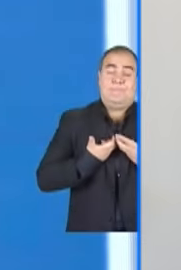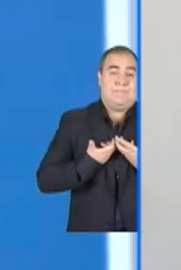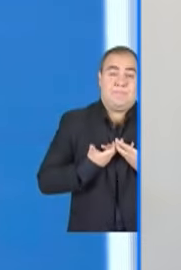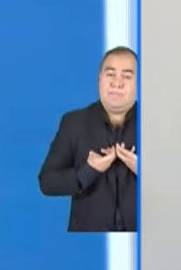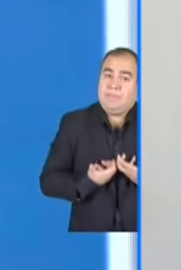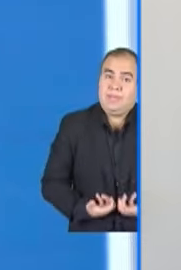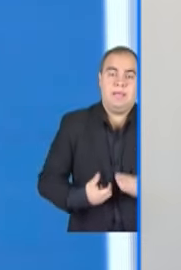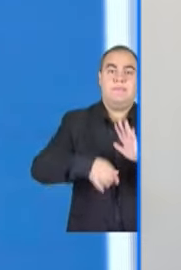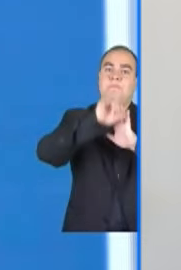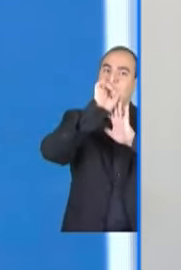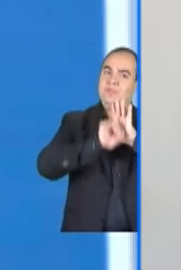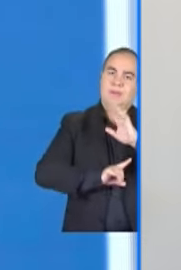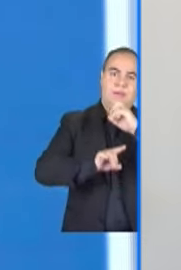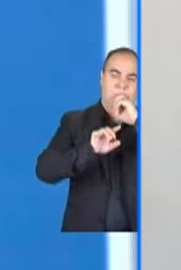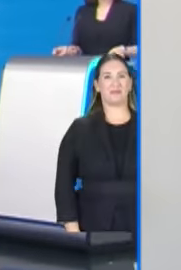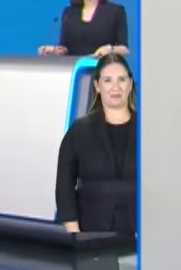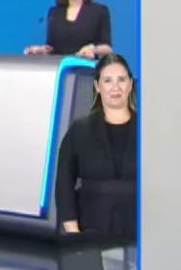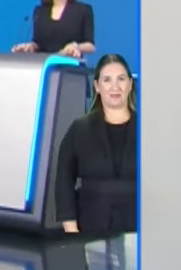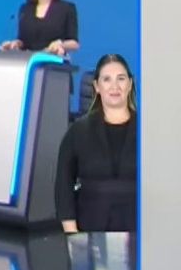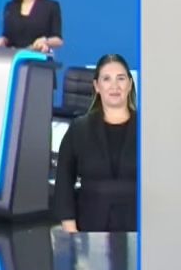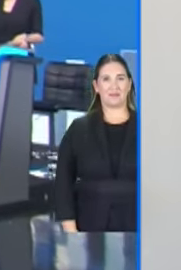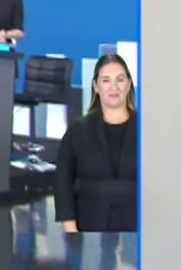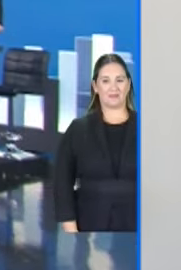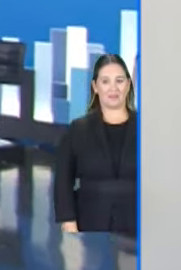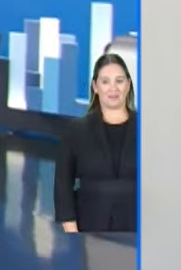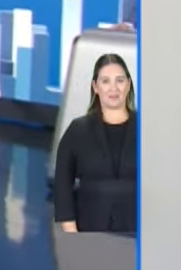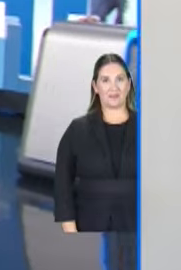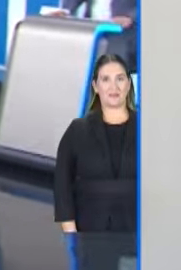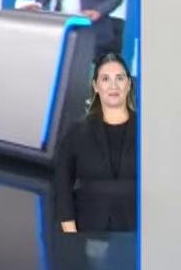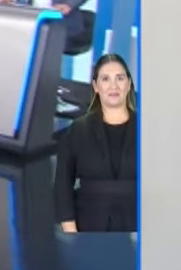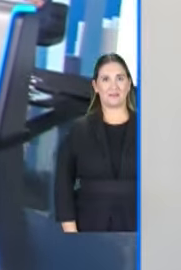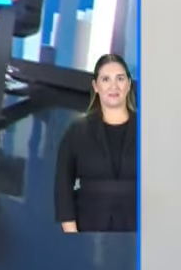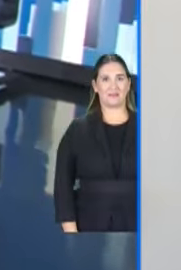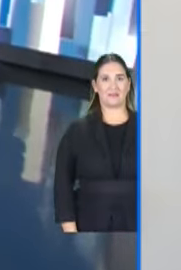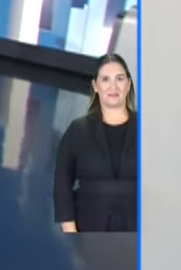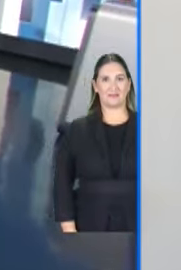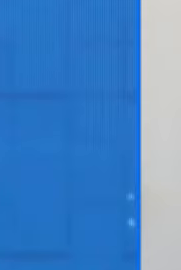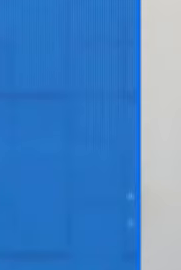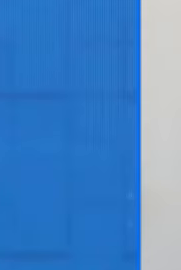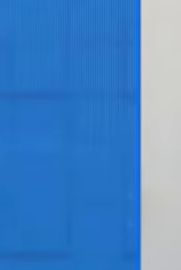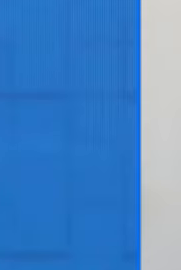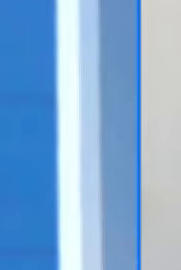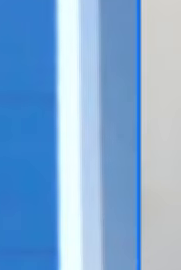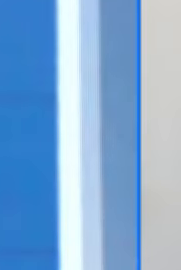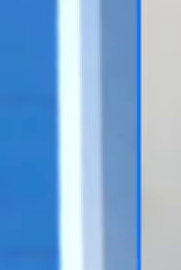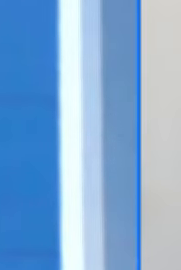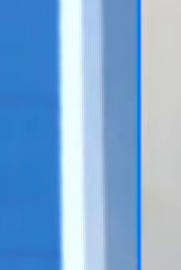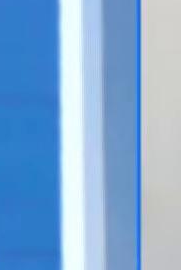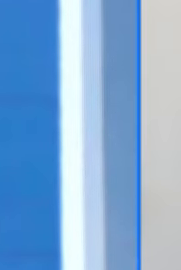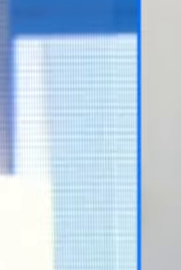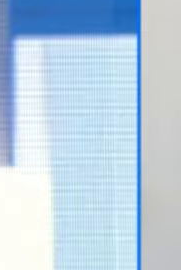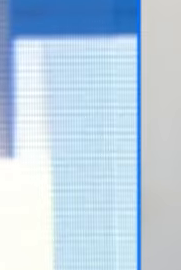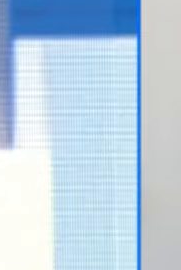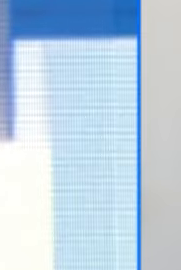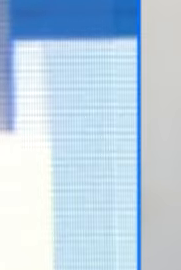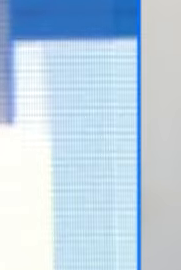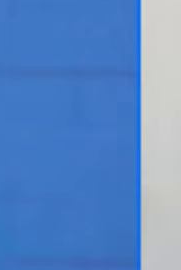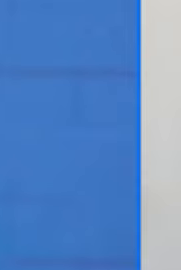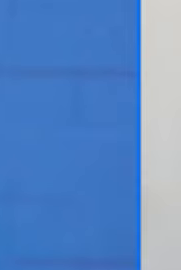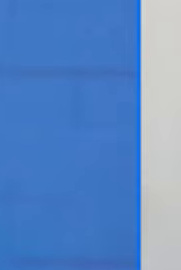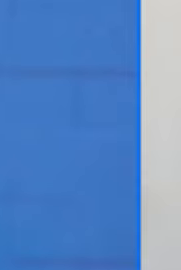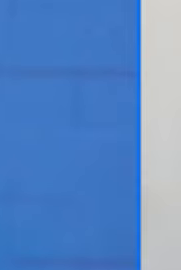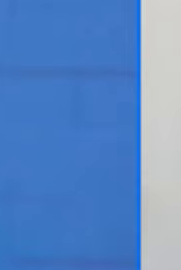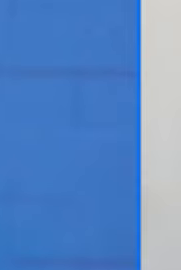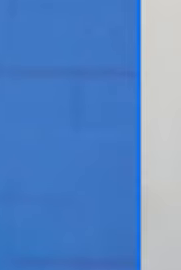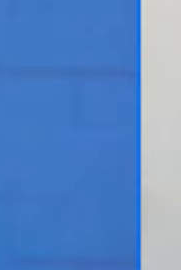né? Então, o Marçal, ele oscilou para cima, 48% de rejeição, ele é o candidato